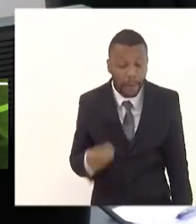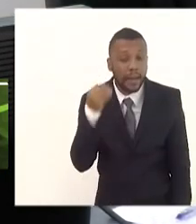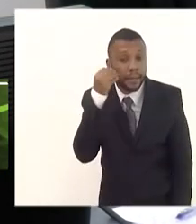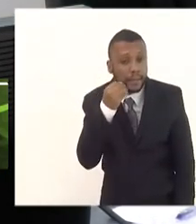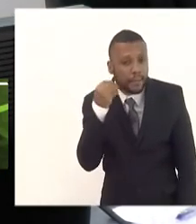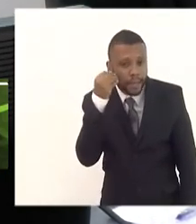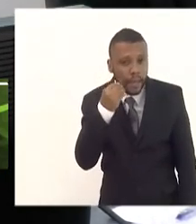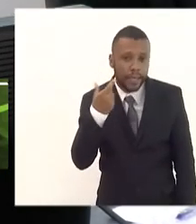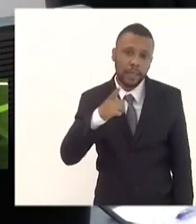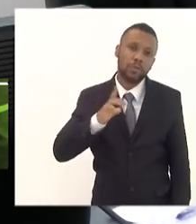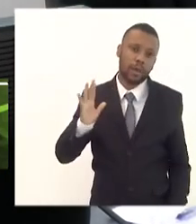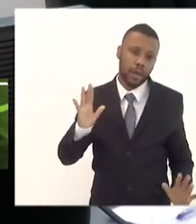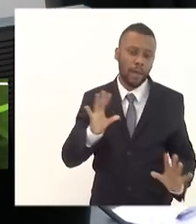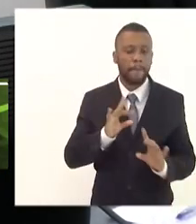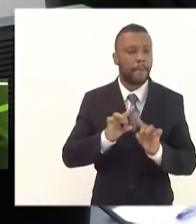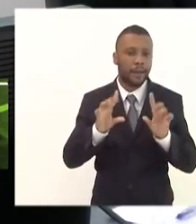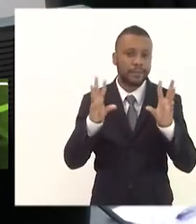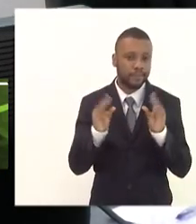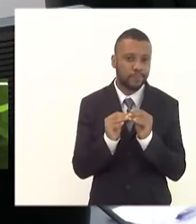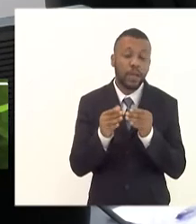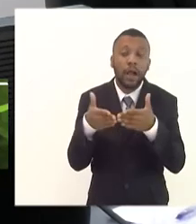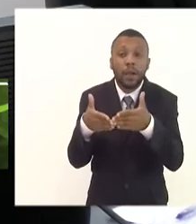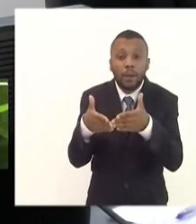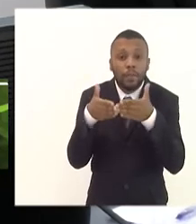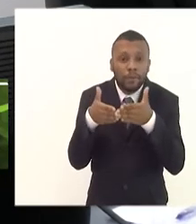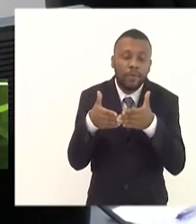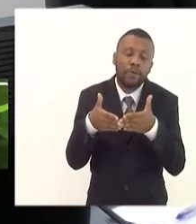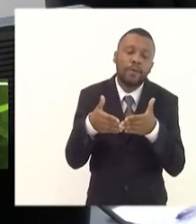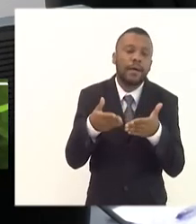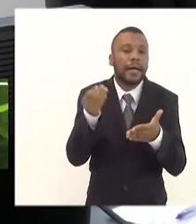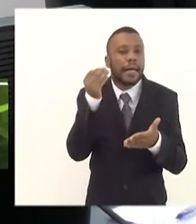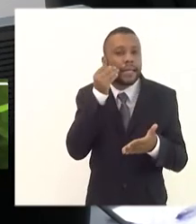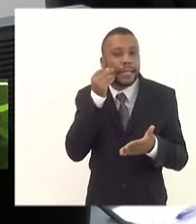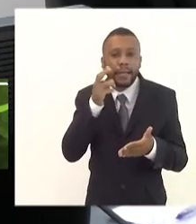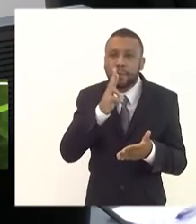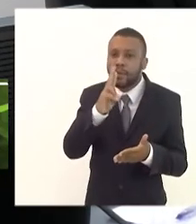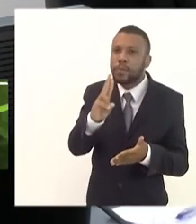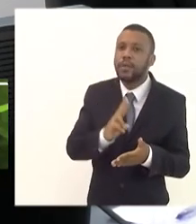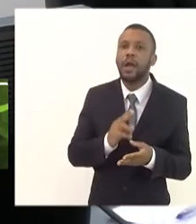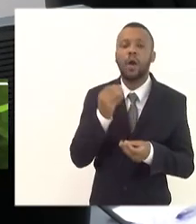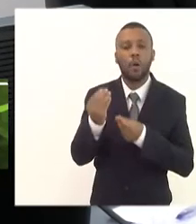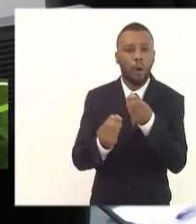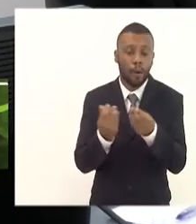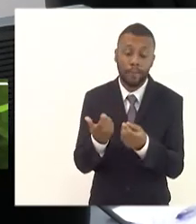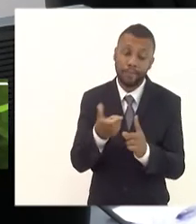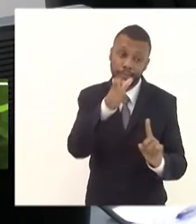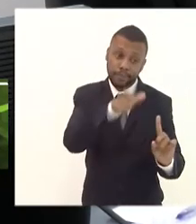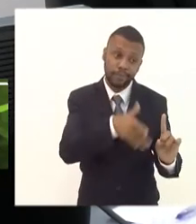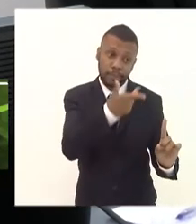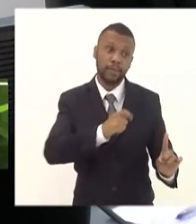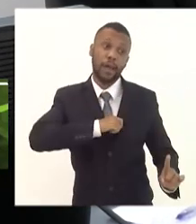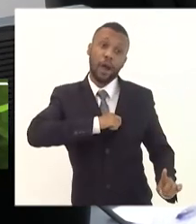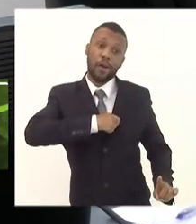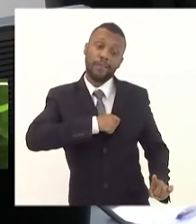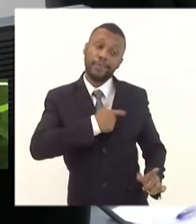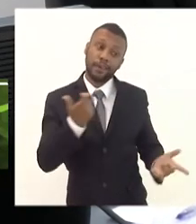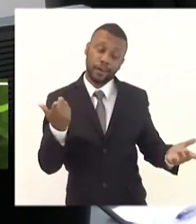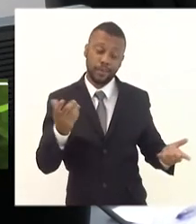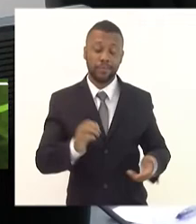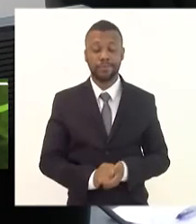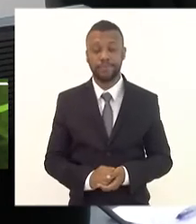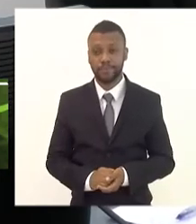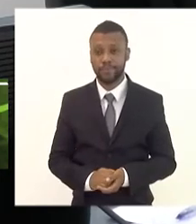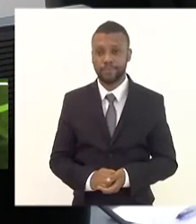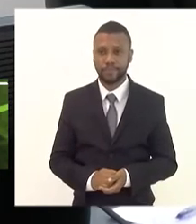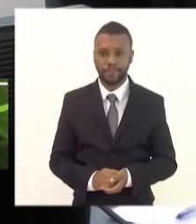que tenho. Enfim, mas, por favor, também então me responder como é que é. É, tem que ser você, você é o fiscal, não é a Vanessa? Não, assim,